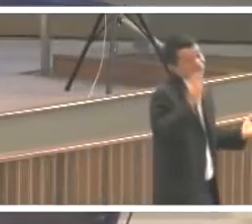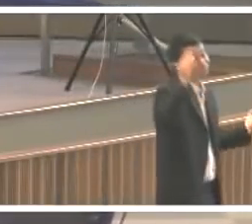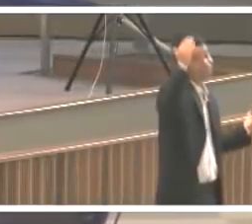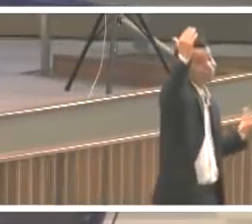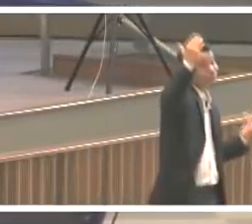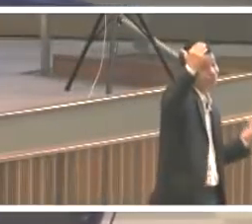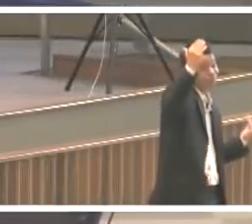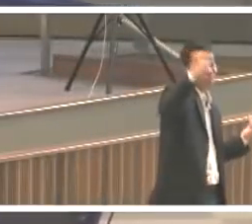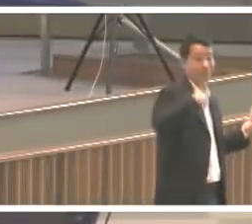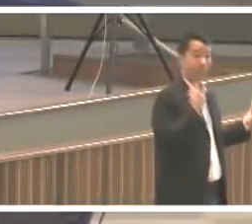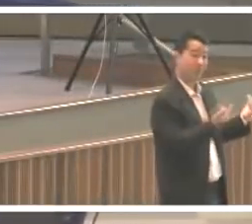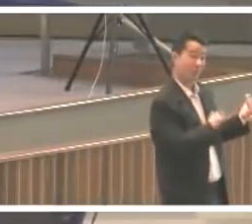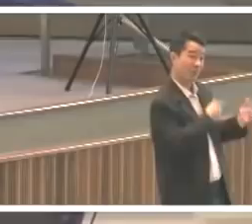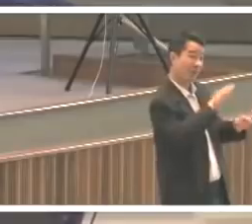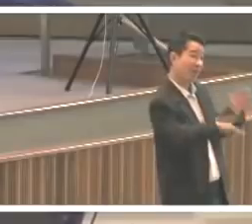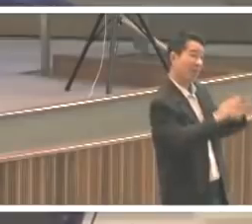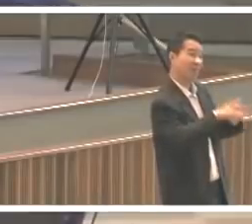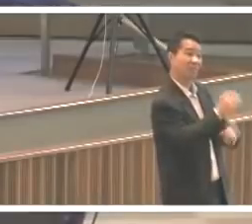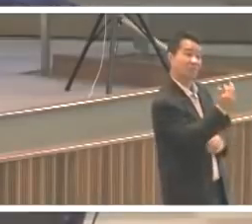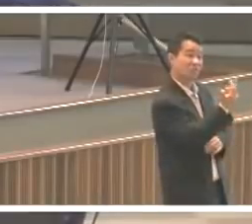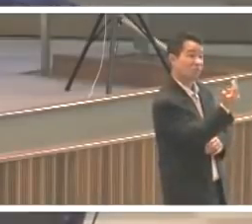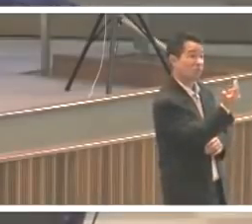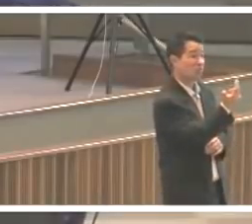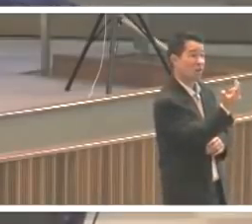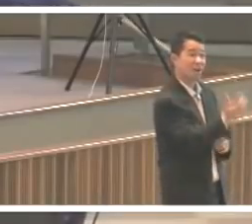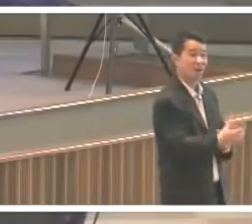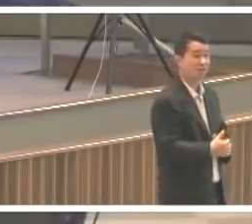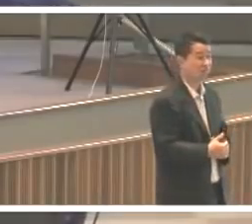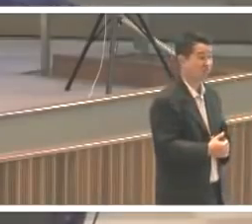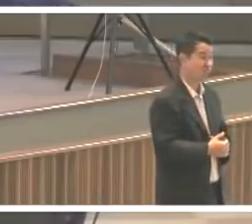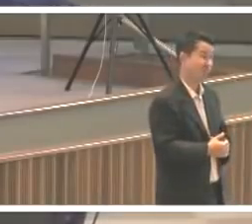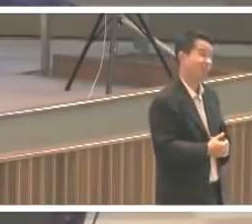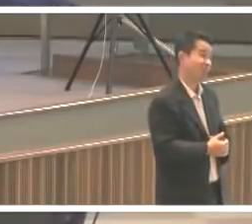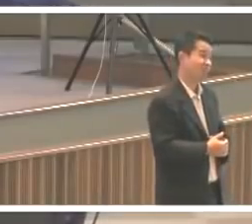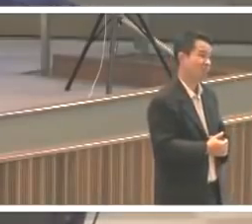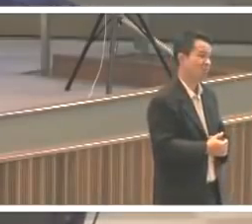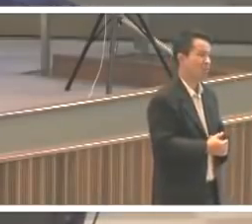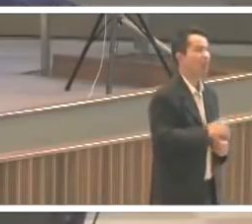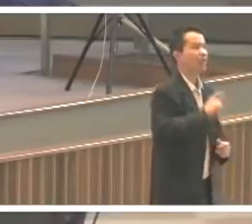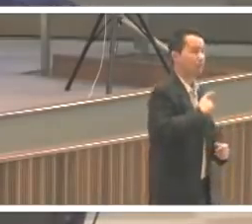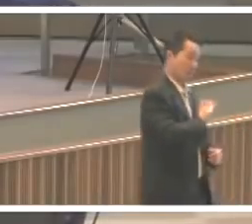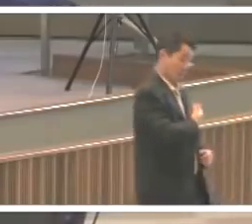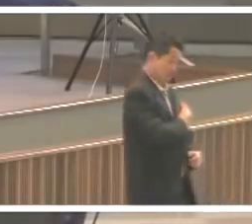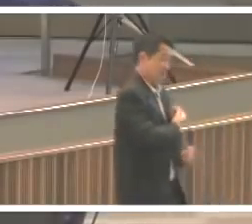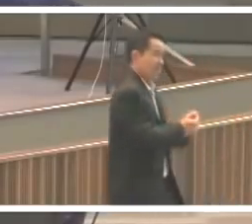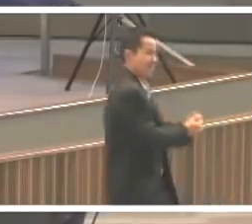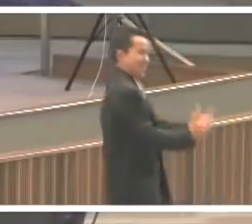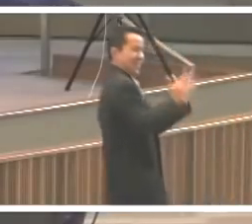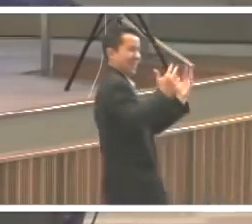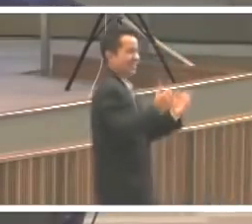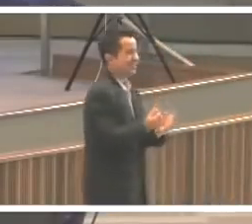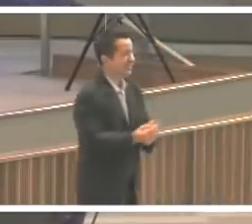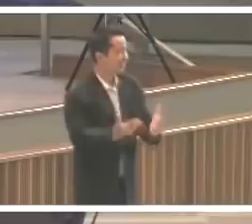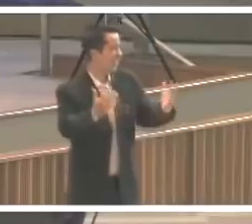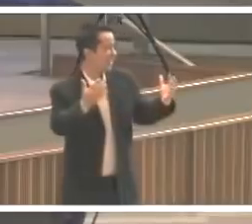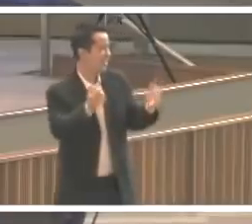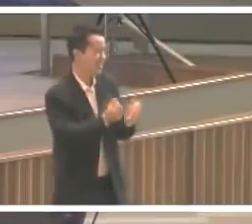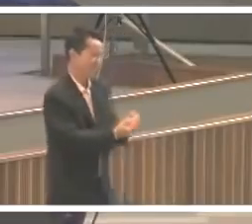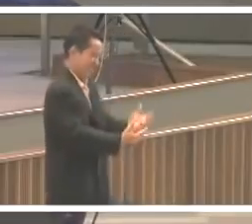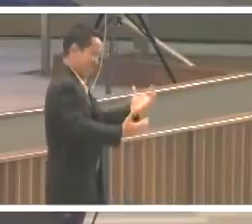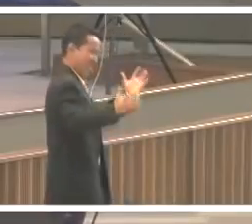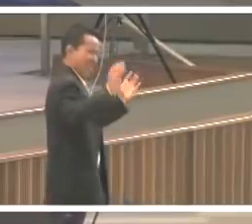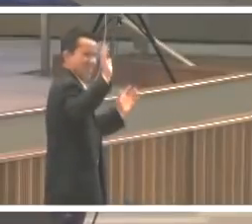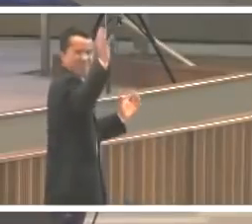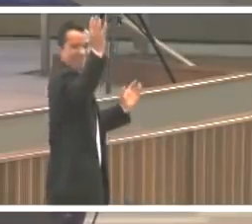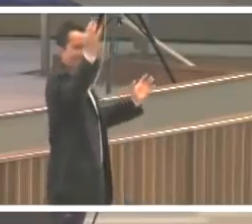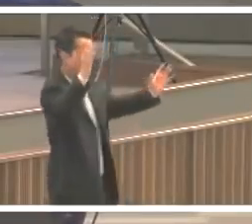Deus. Em alguns momentos até a gente agradece a Deus. Eu creio que você agradece o pão de cada